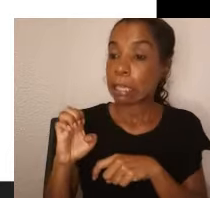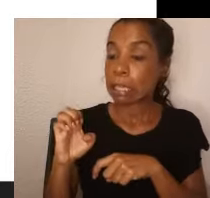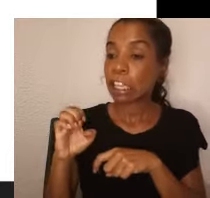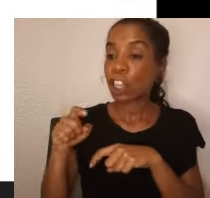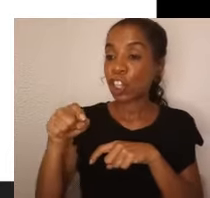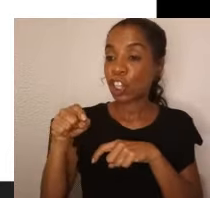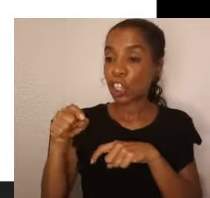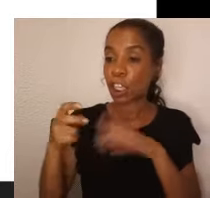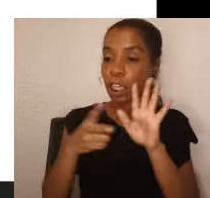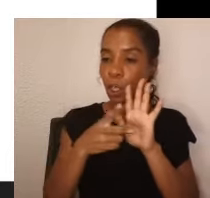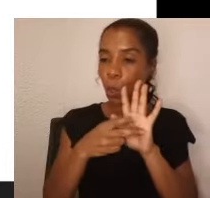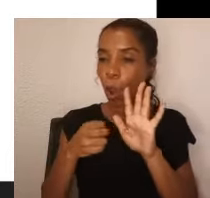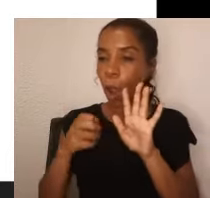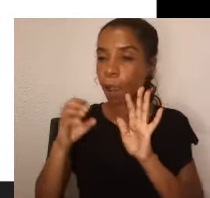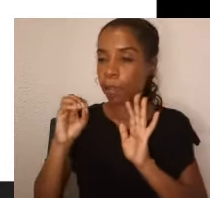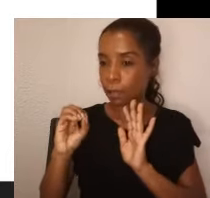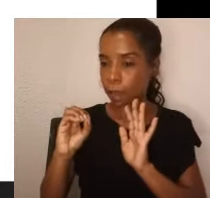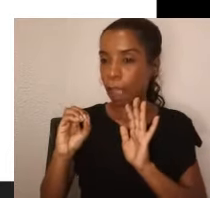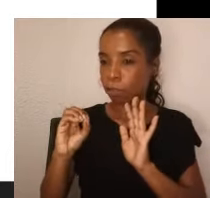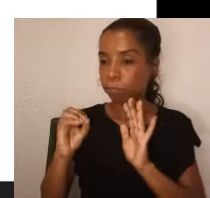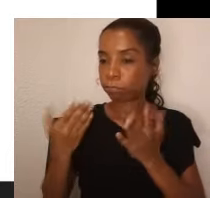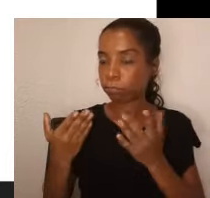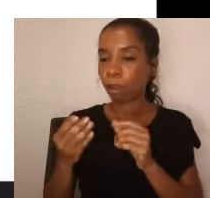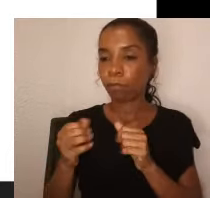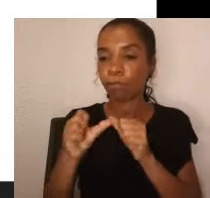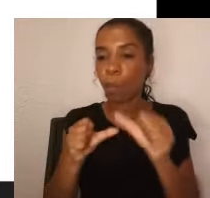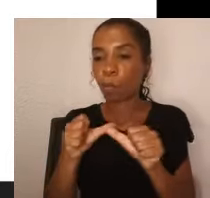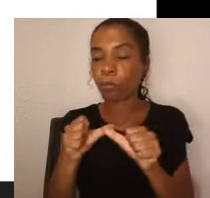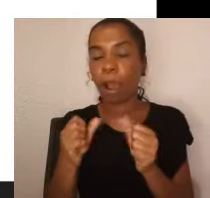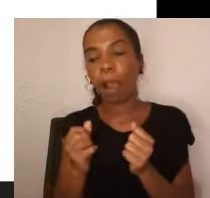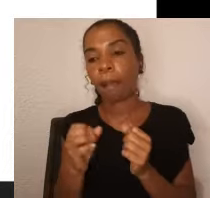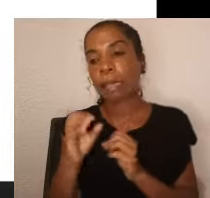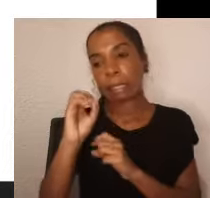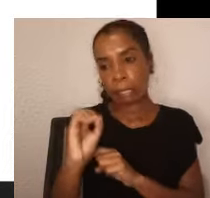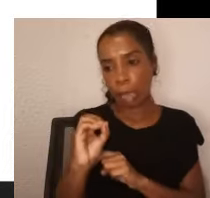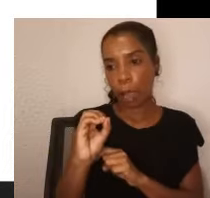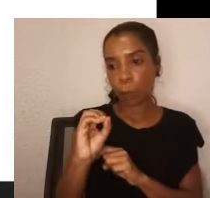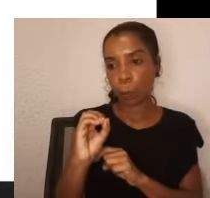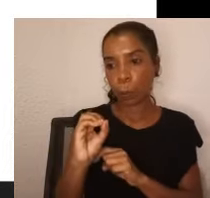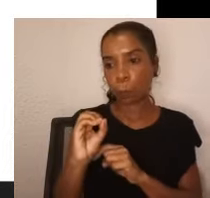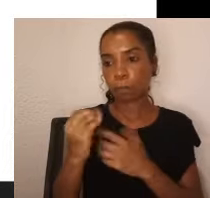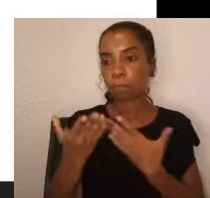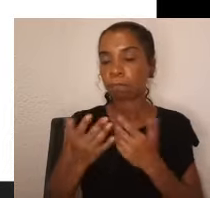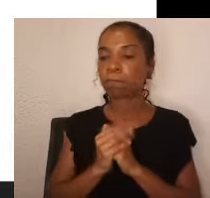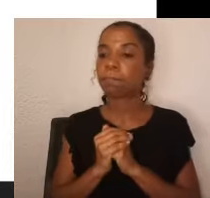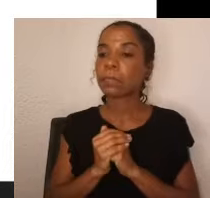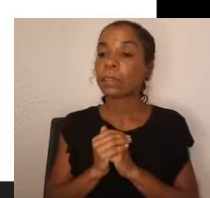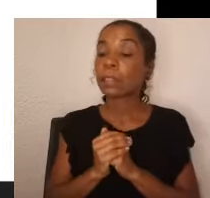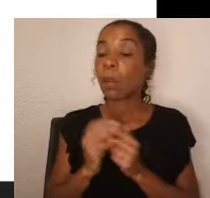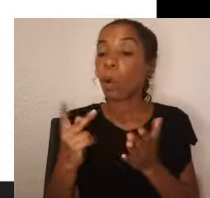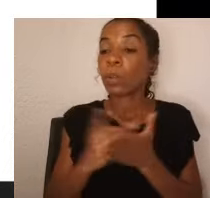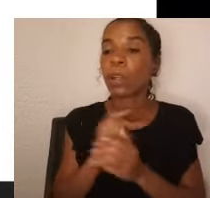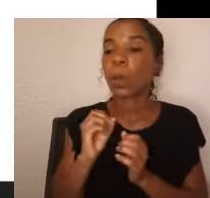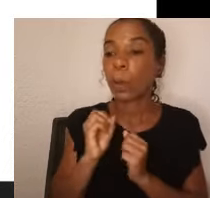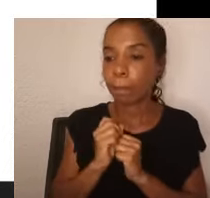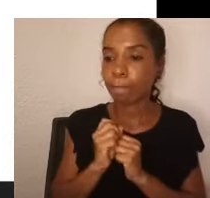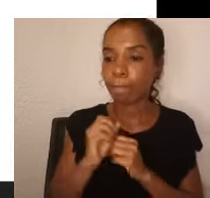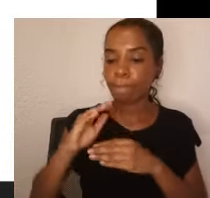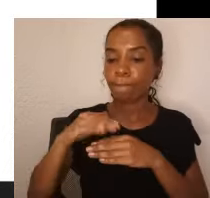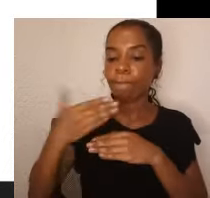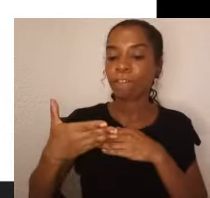colocar um outro valor aqui, eu vou colocar zero, né? Então, o que vai acontecer? Fora